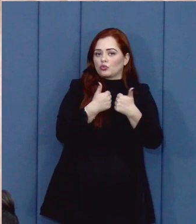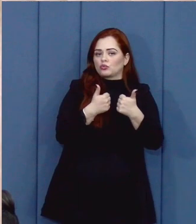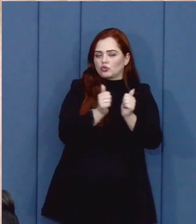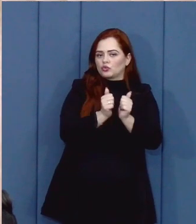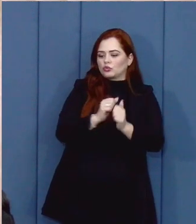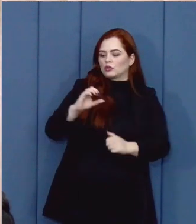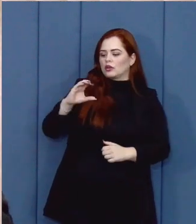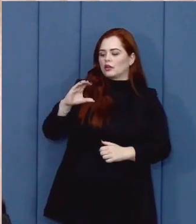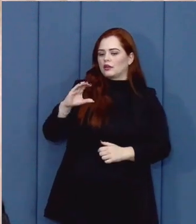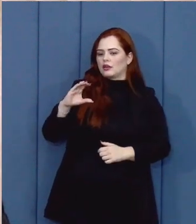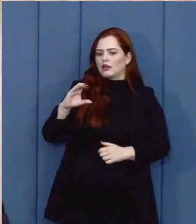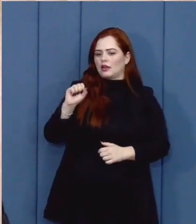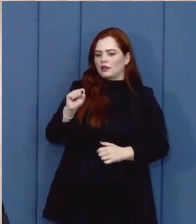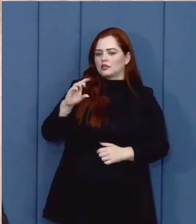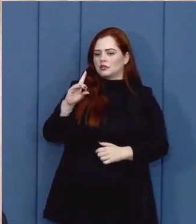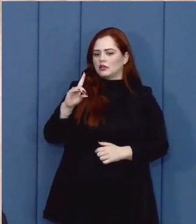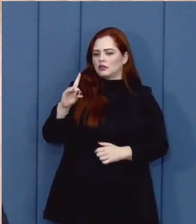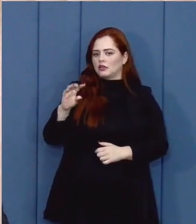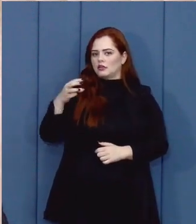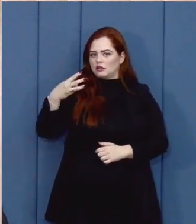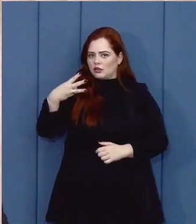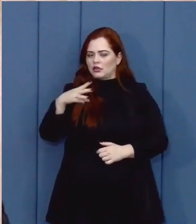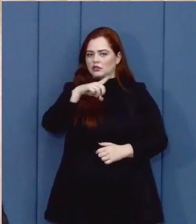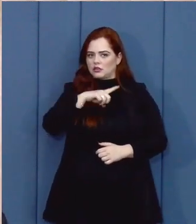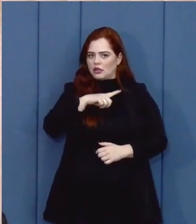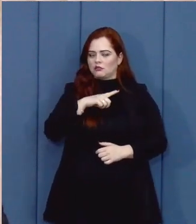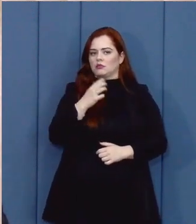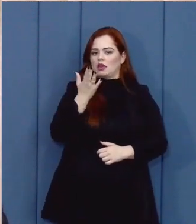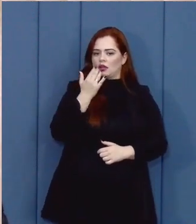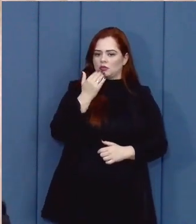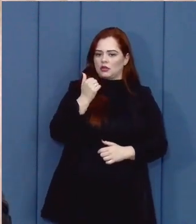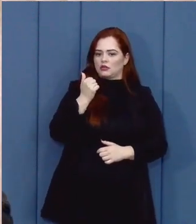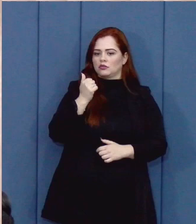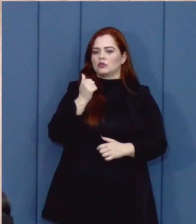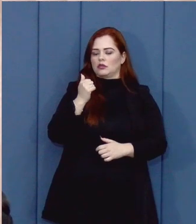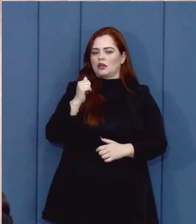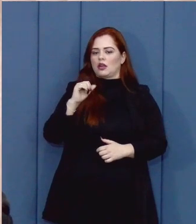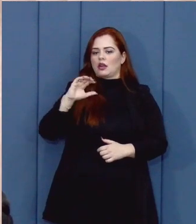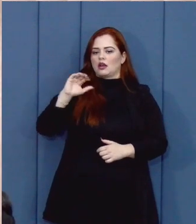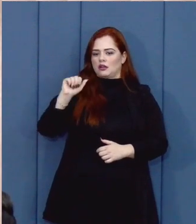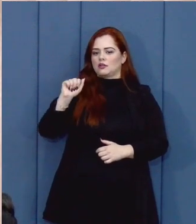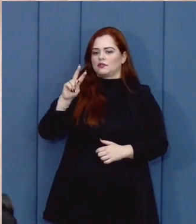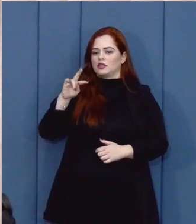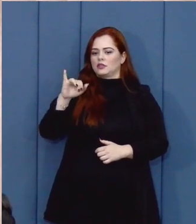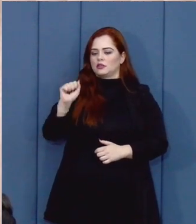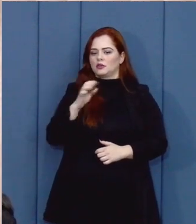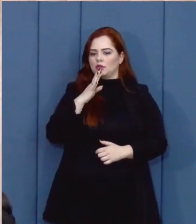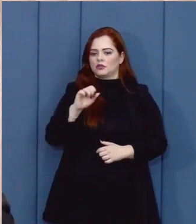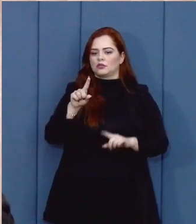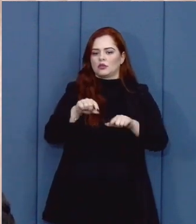Mercosul, existe a Comissão de Alimentos, na qual tem assento a Anvisa e o MAPA, e